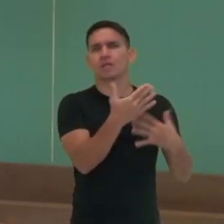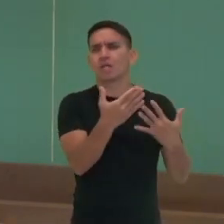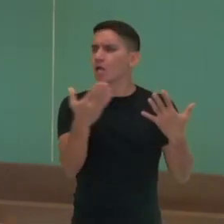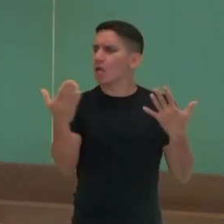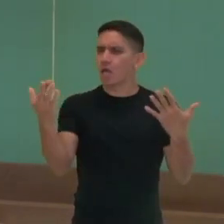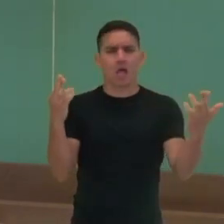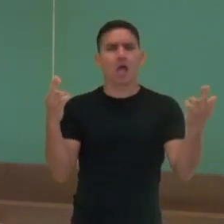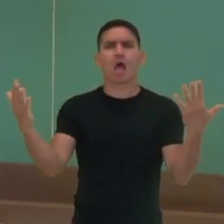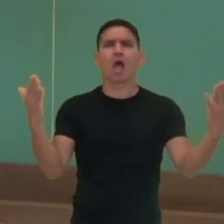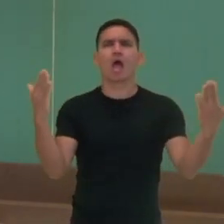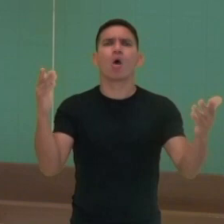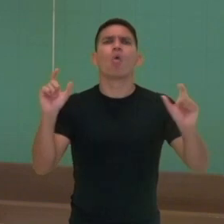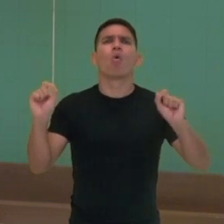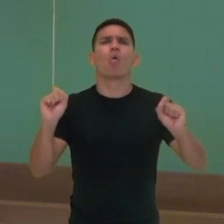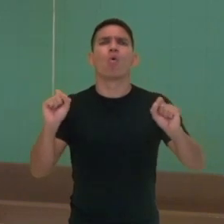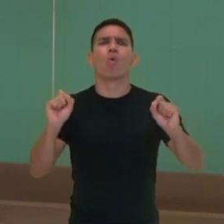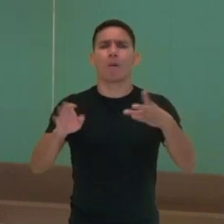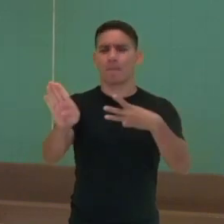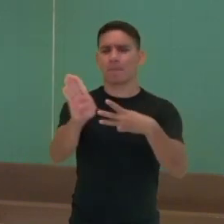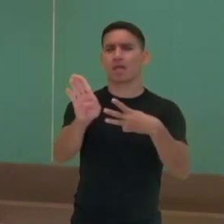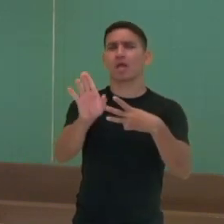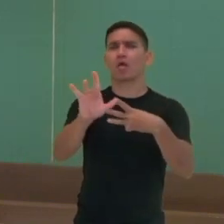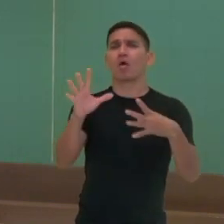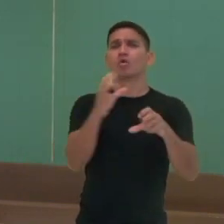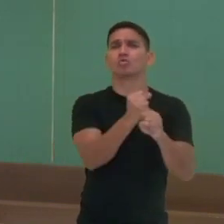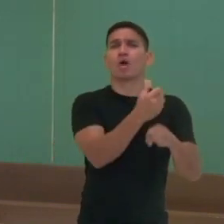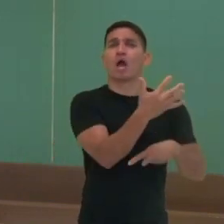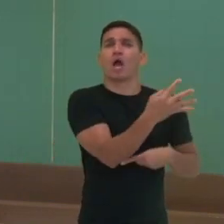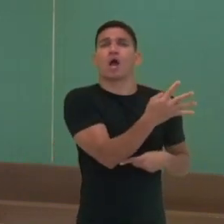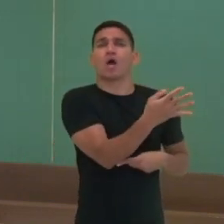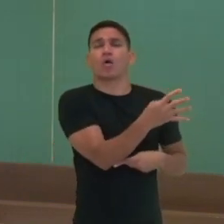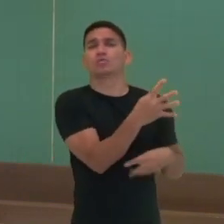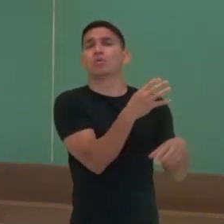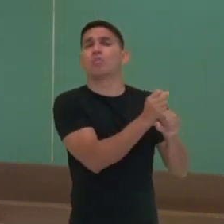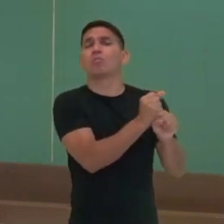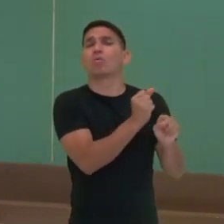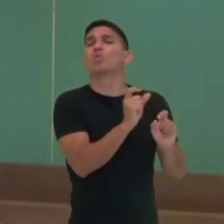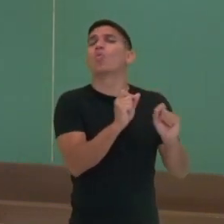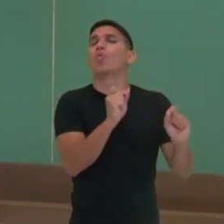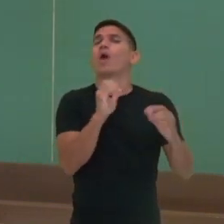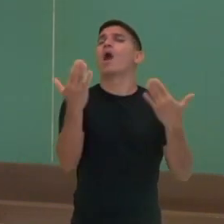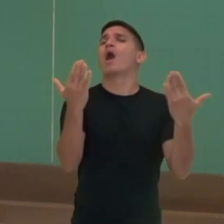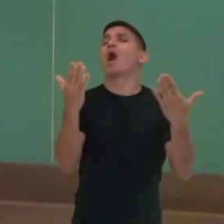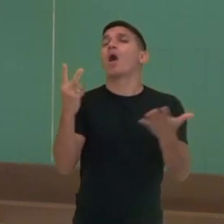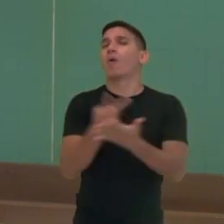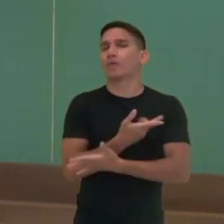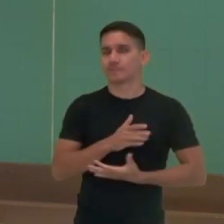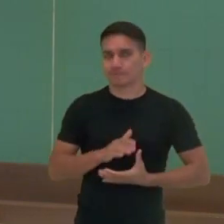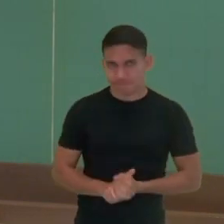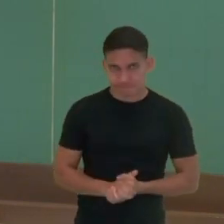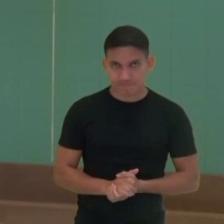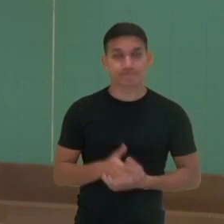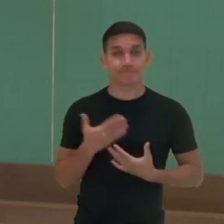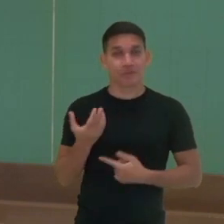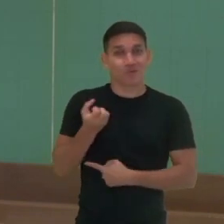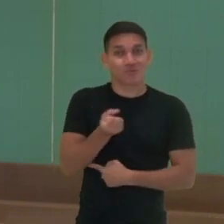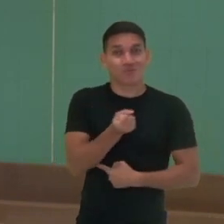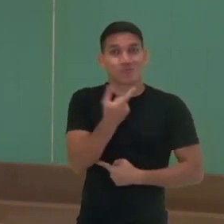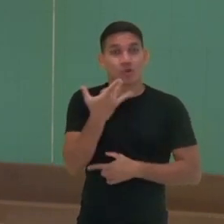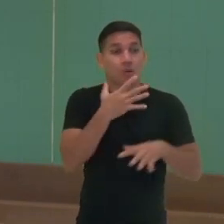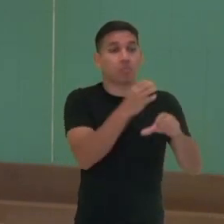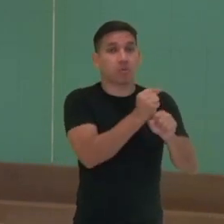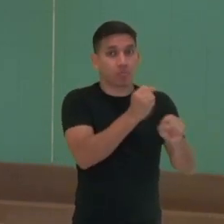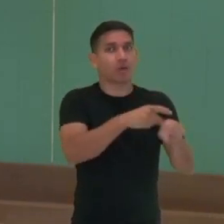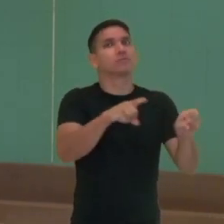relação à resposta anterior, que foi de 14 pontos, o que será que aconteceu? Olha lá, o número de pontos